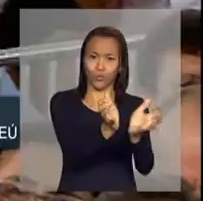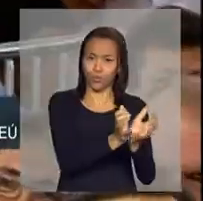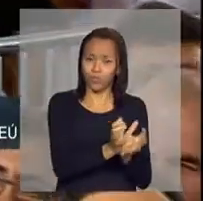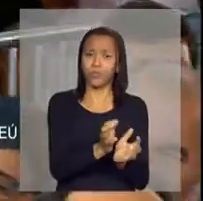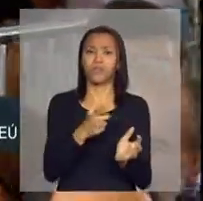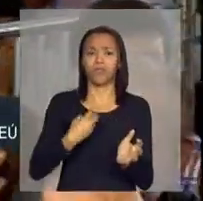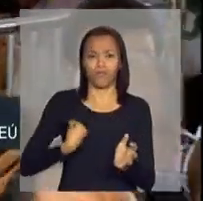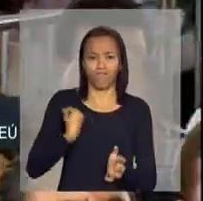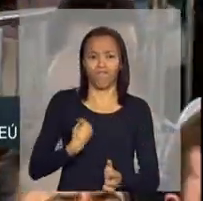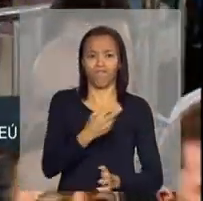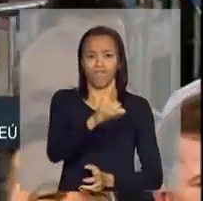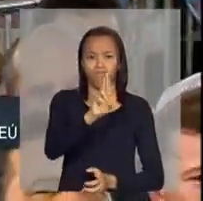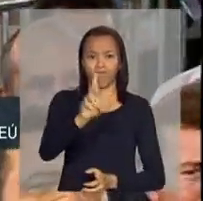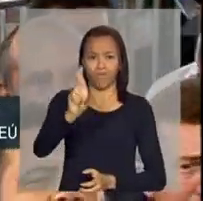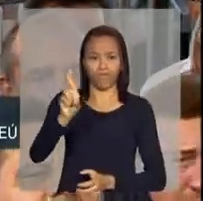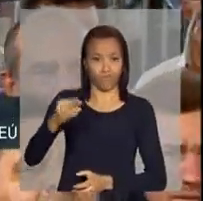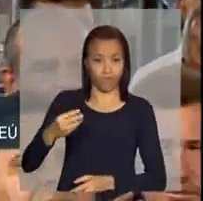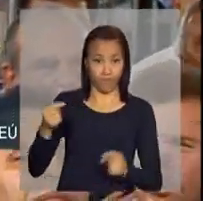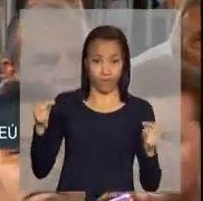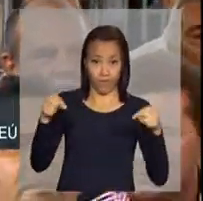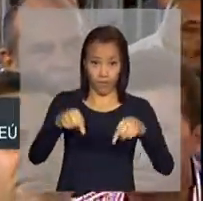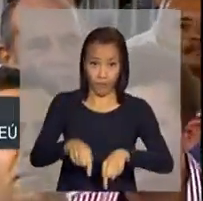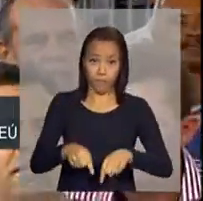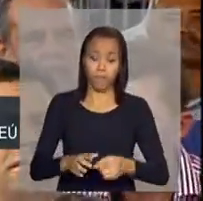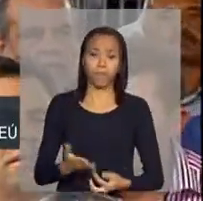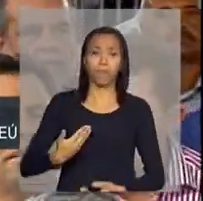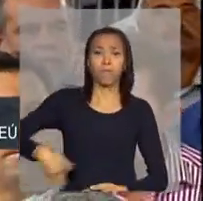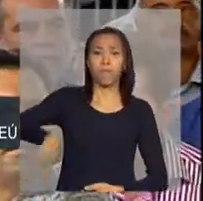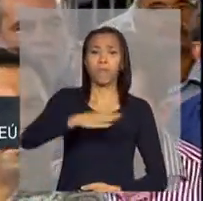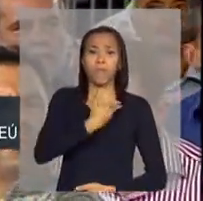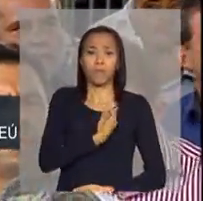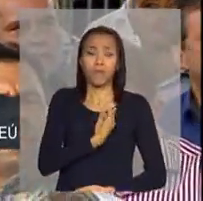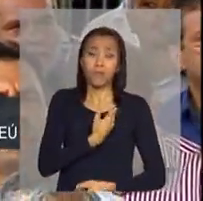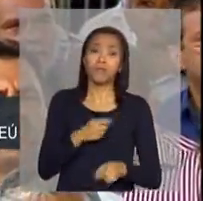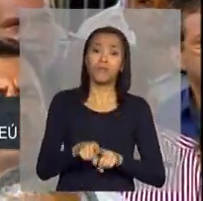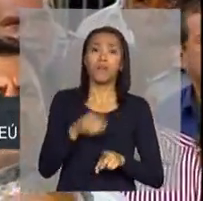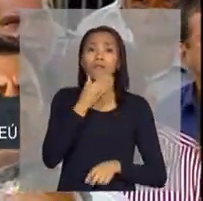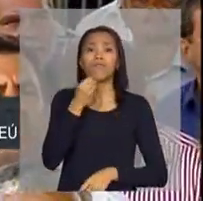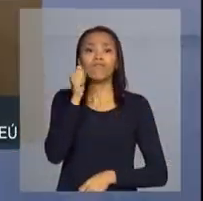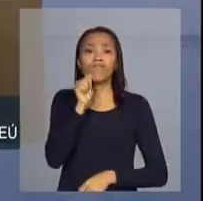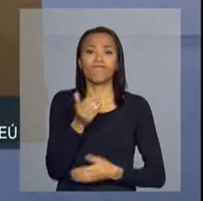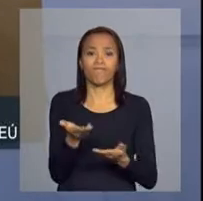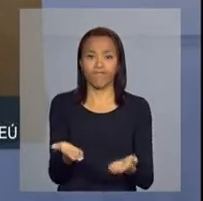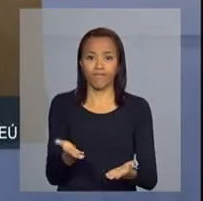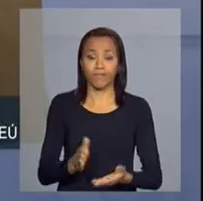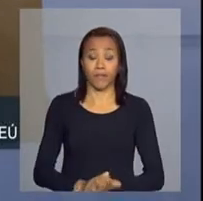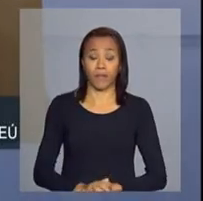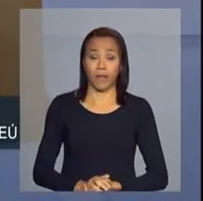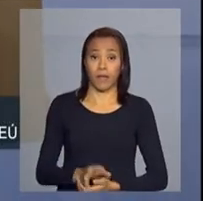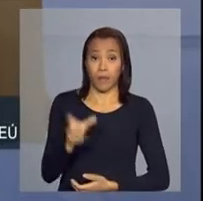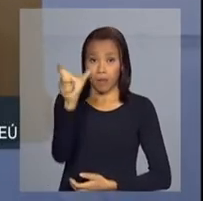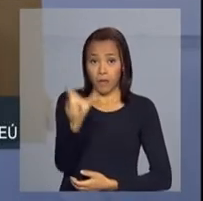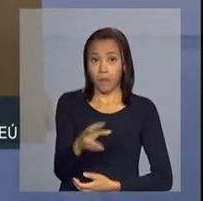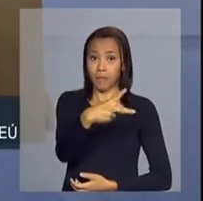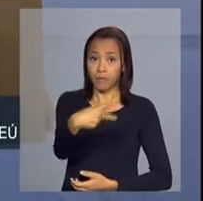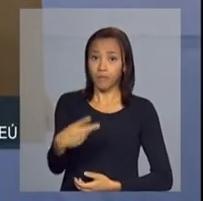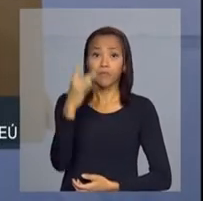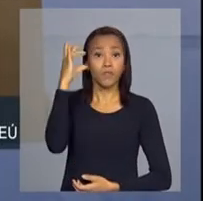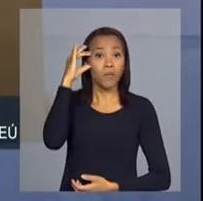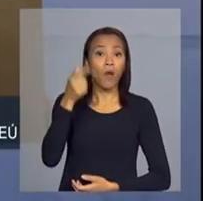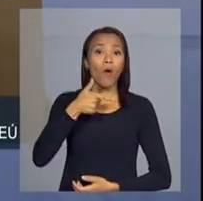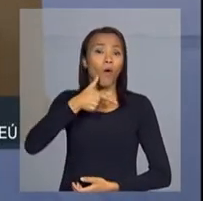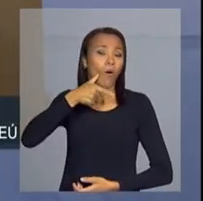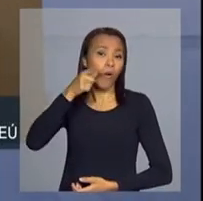nomeadas, meus amigos, minhas amigas, presidenta Dilma,